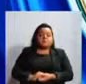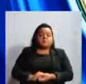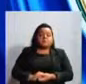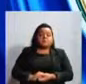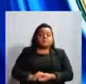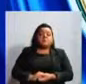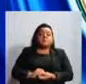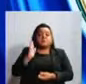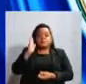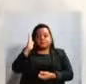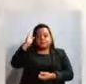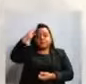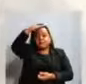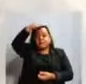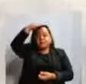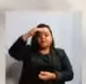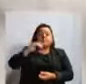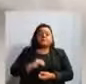Candidato Breno Mendes.